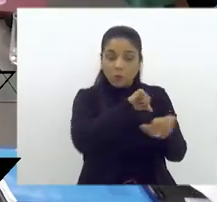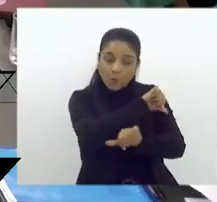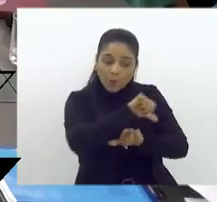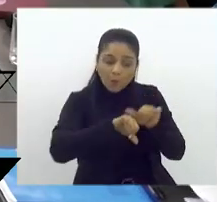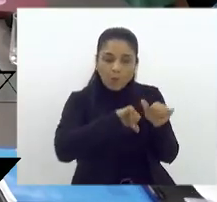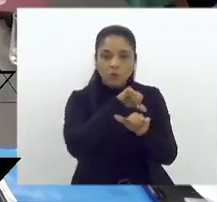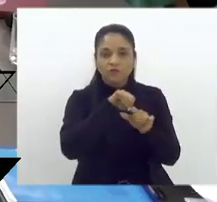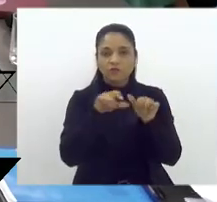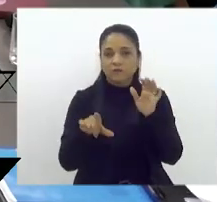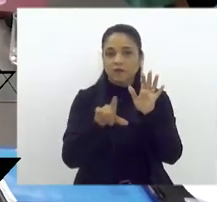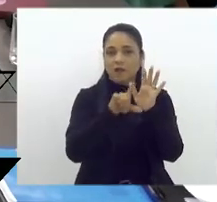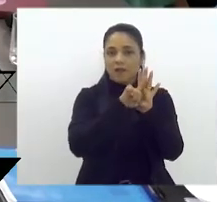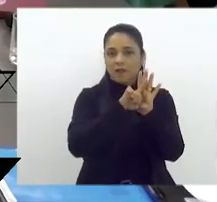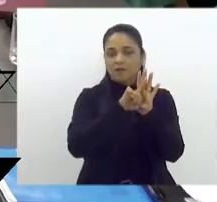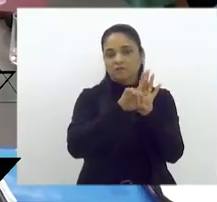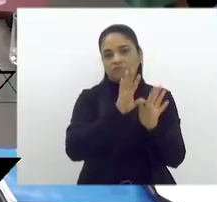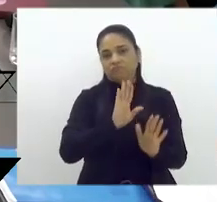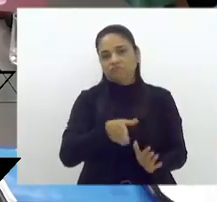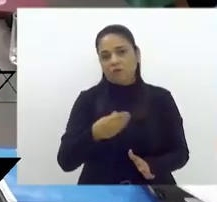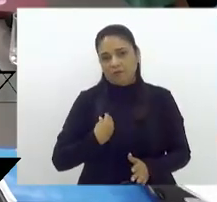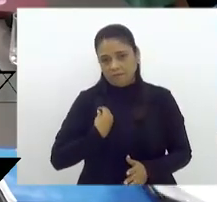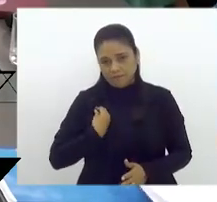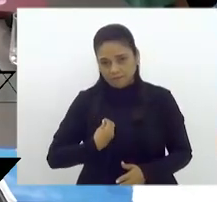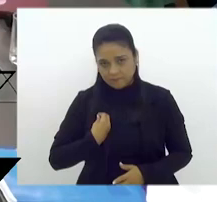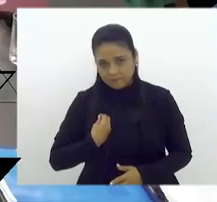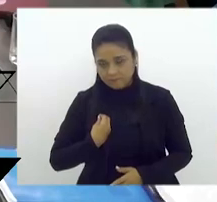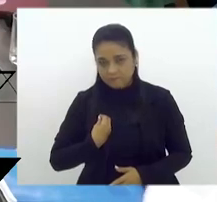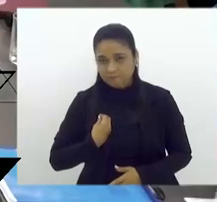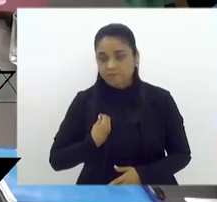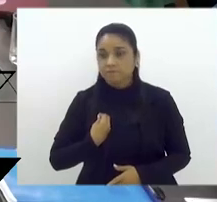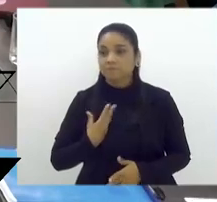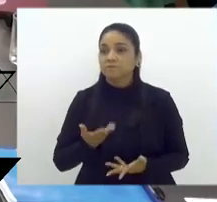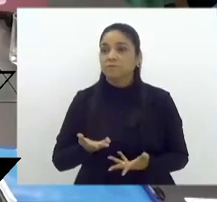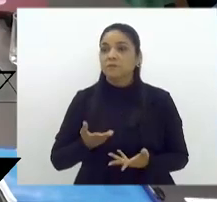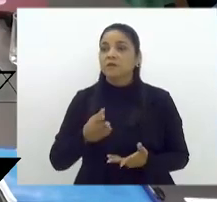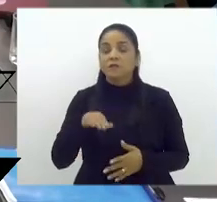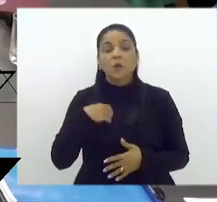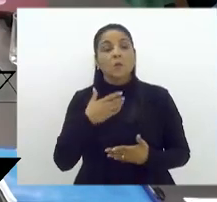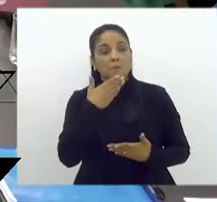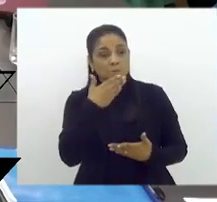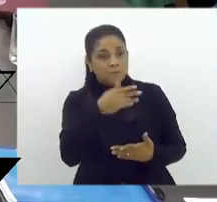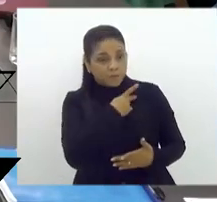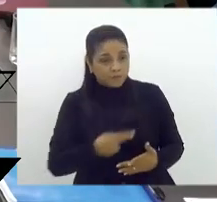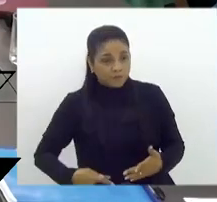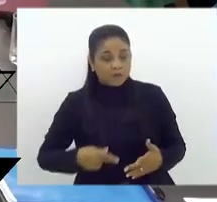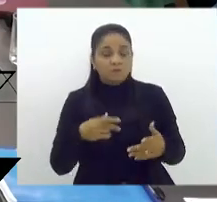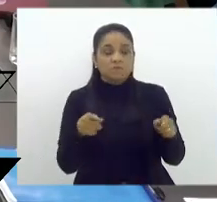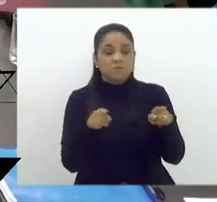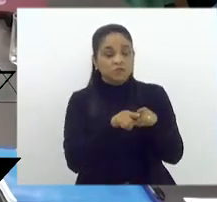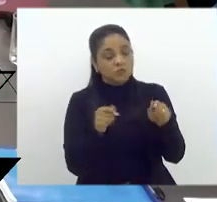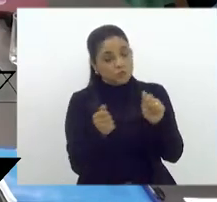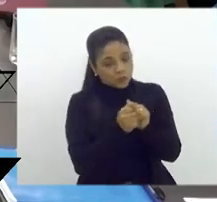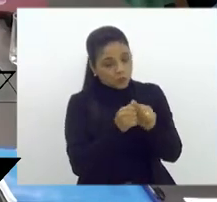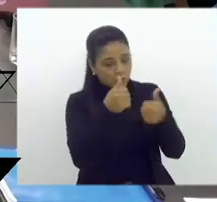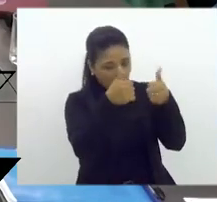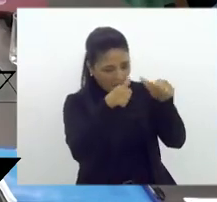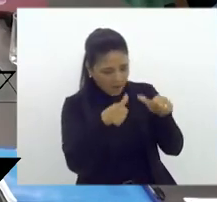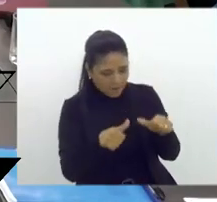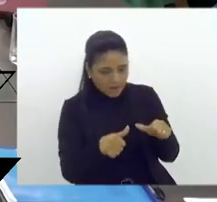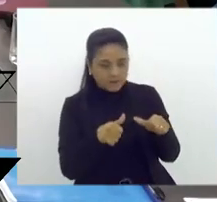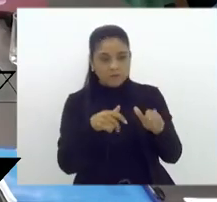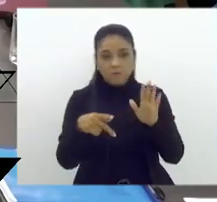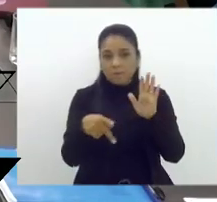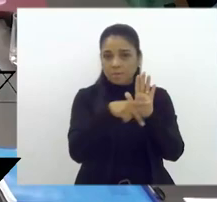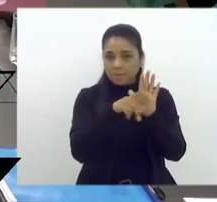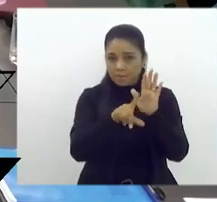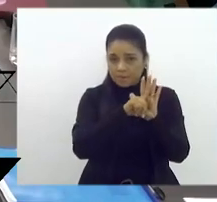modificando a lei existente. Perfeito. Presidente, eu gostaria de pedir vistas conjuntas, porque analisando o PL, ele